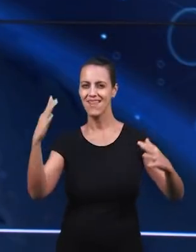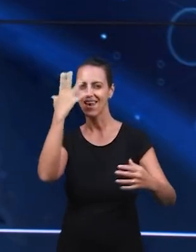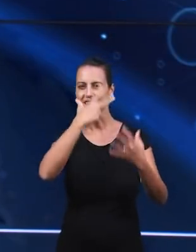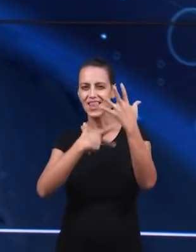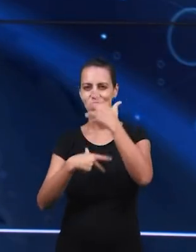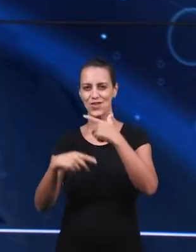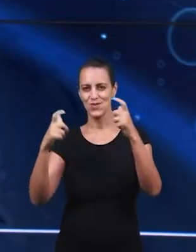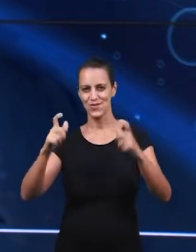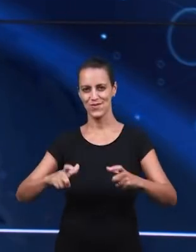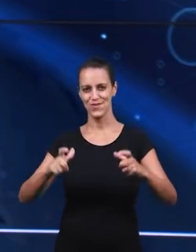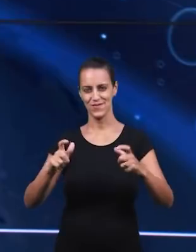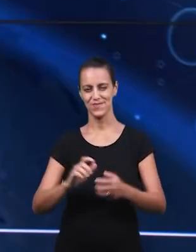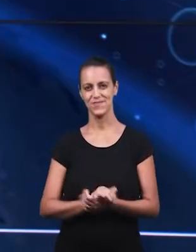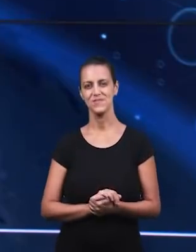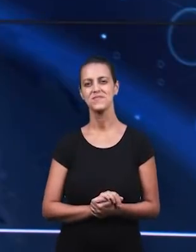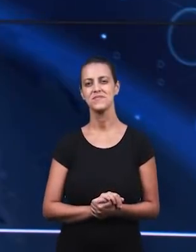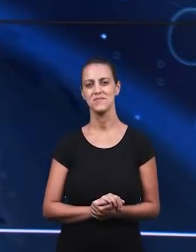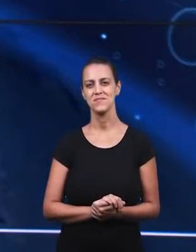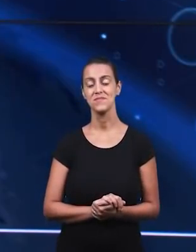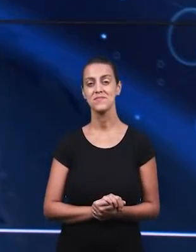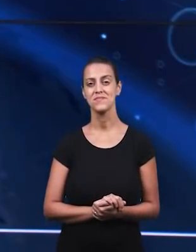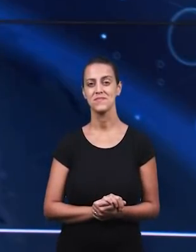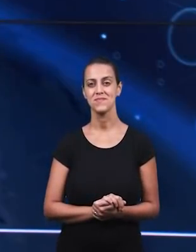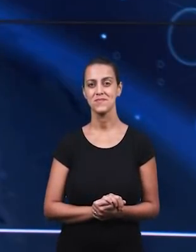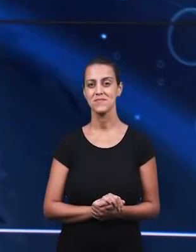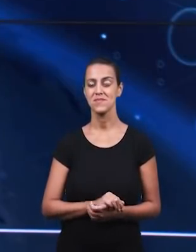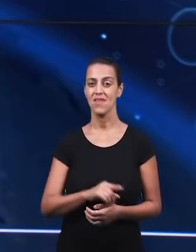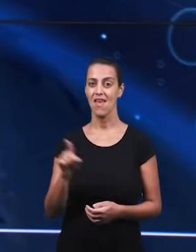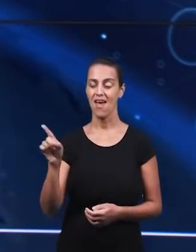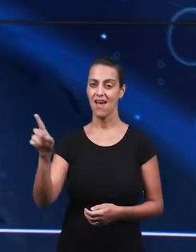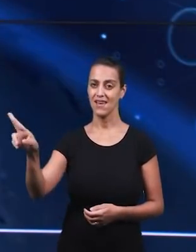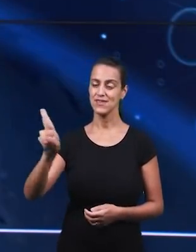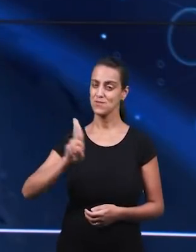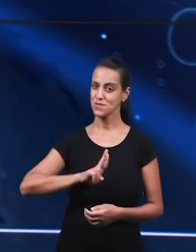Vamos ouvir na resposta não somente as irmãs